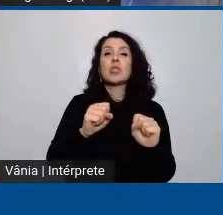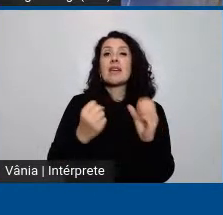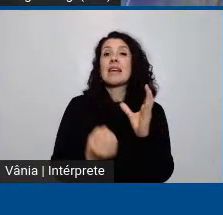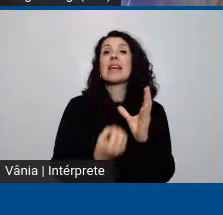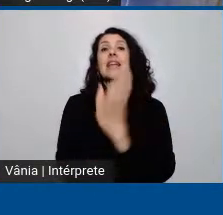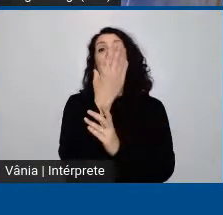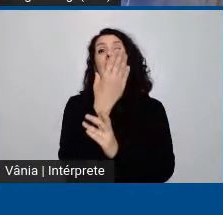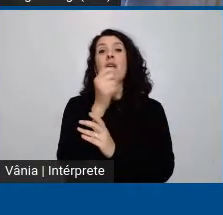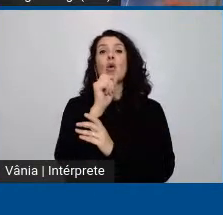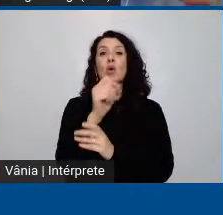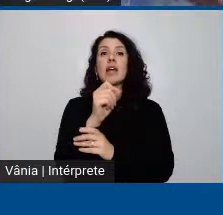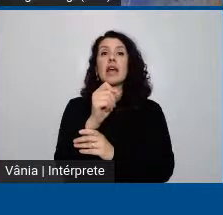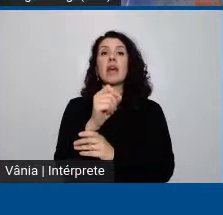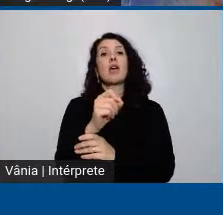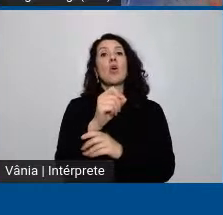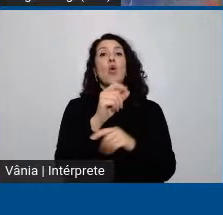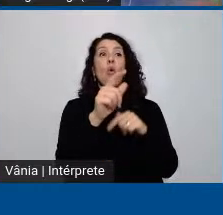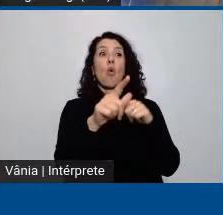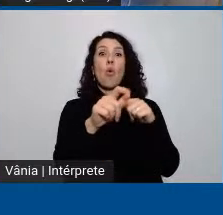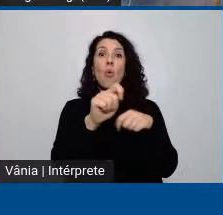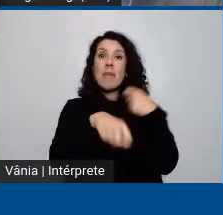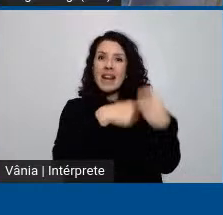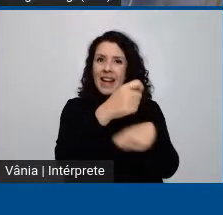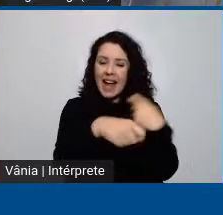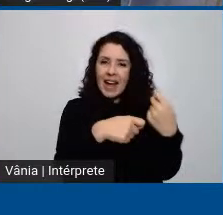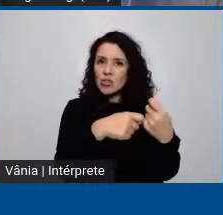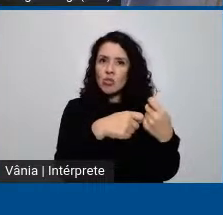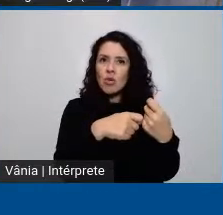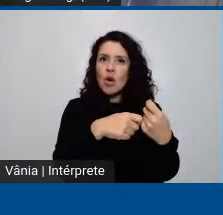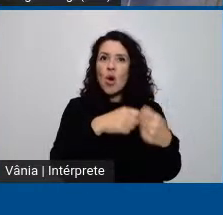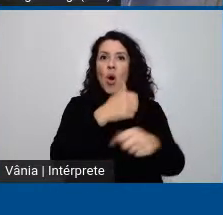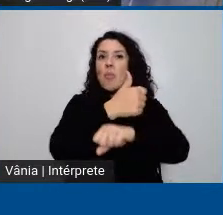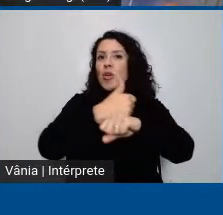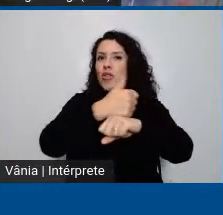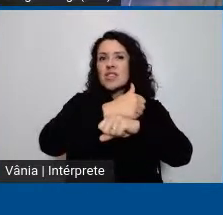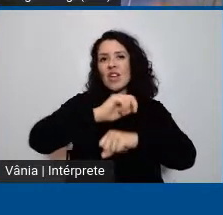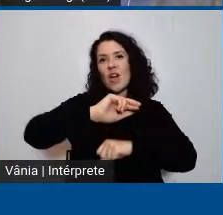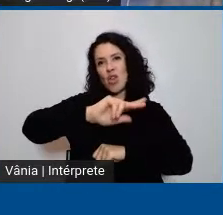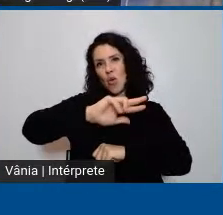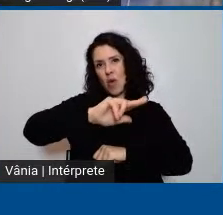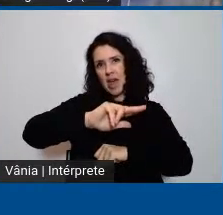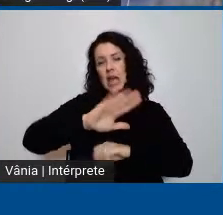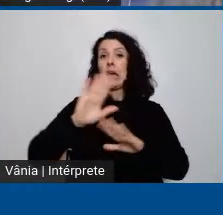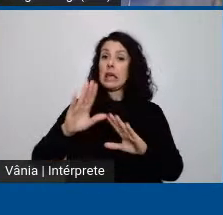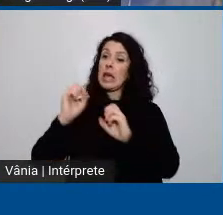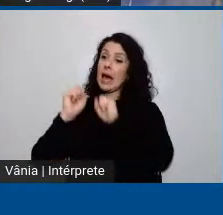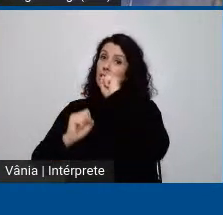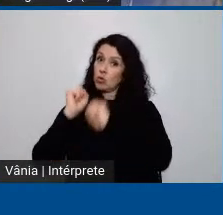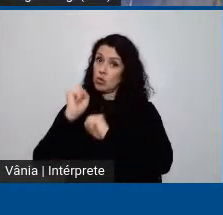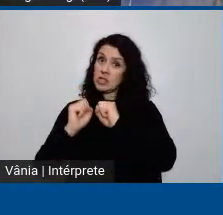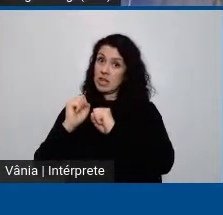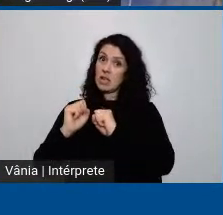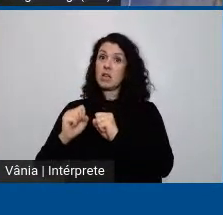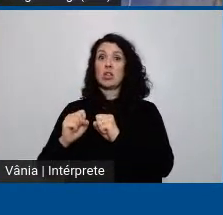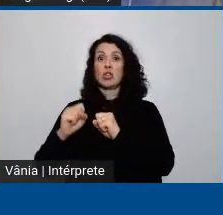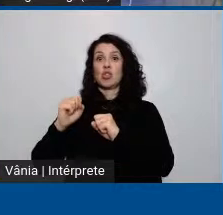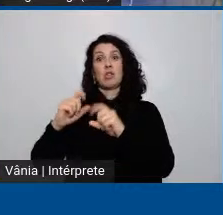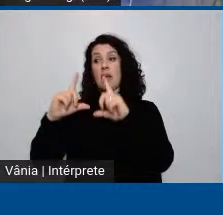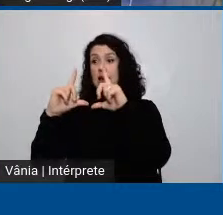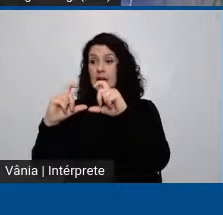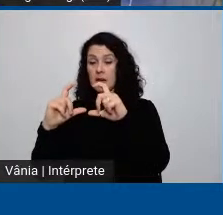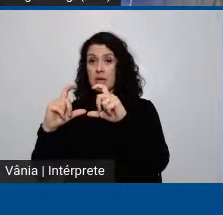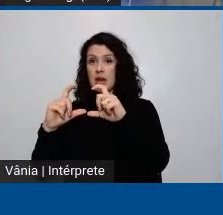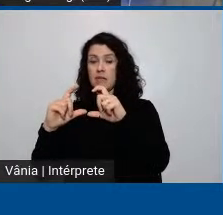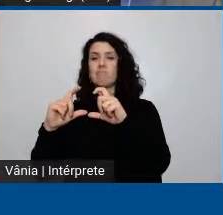mercado amador, né? E toda a indústria de câmeras se adequou a isso. Então, há, por um lado,